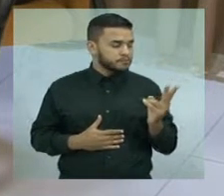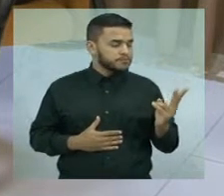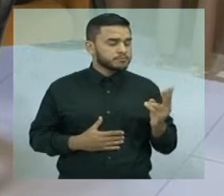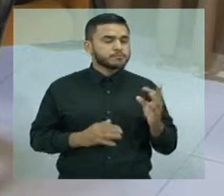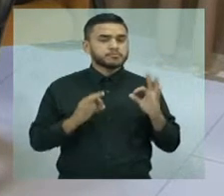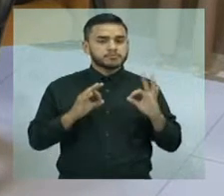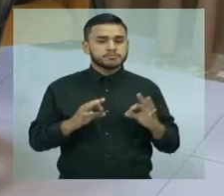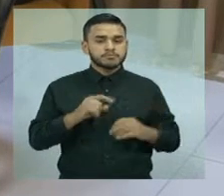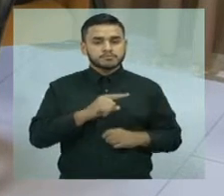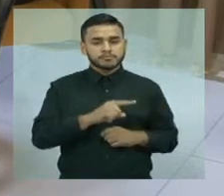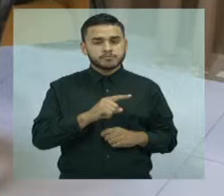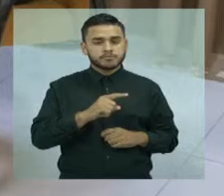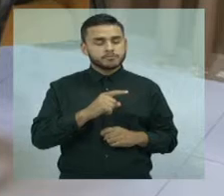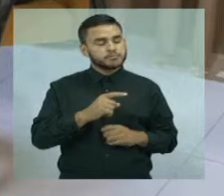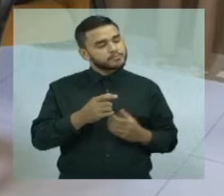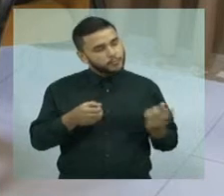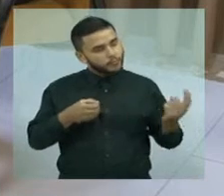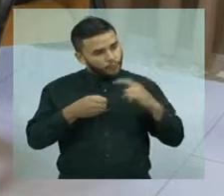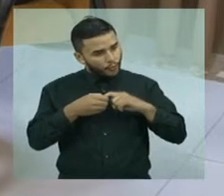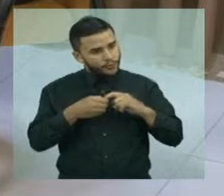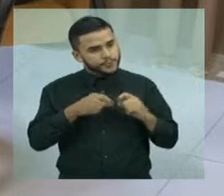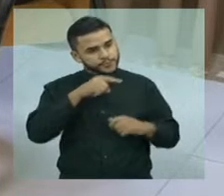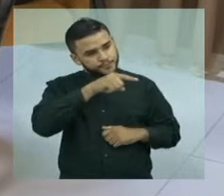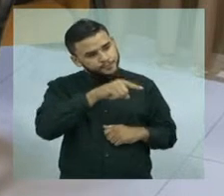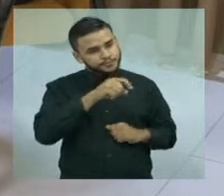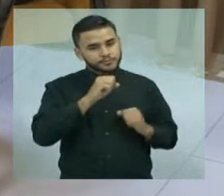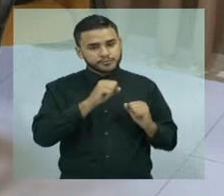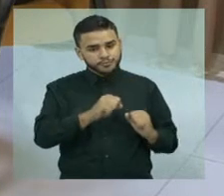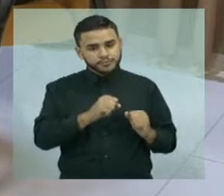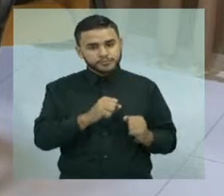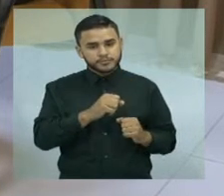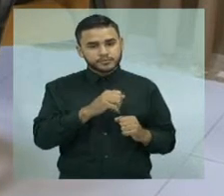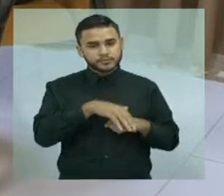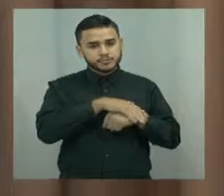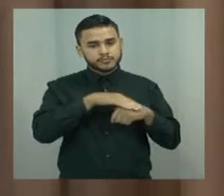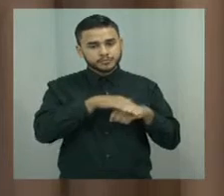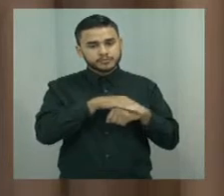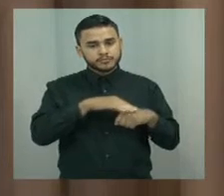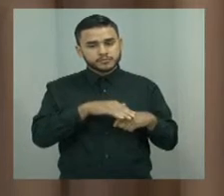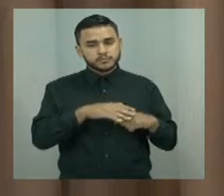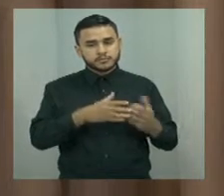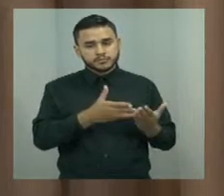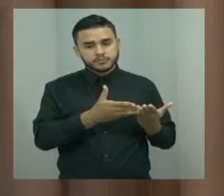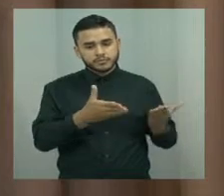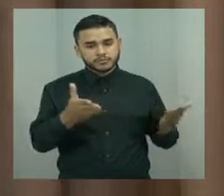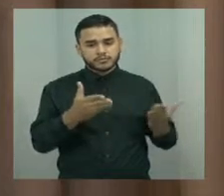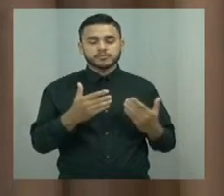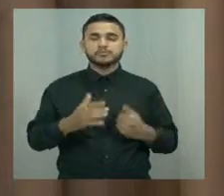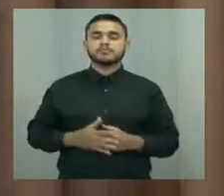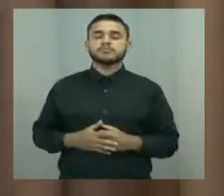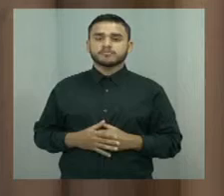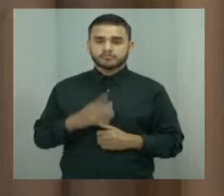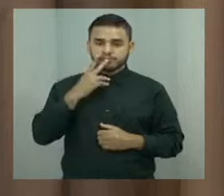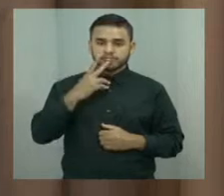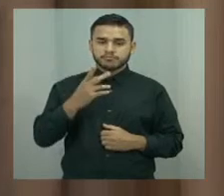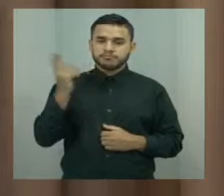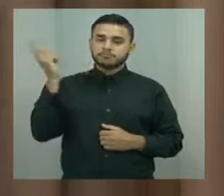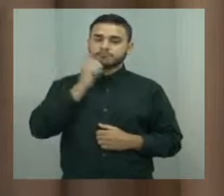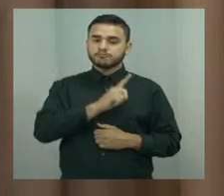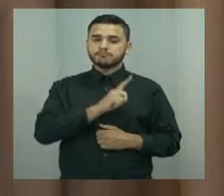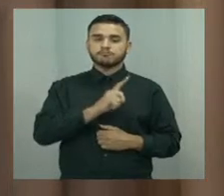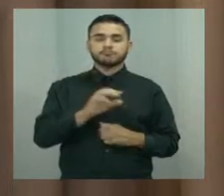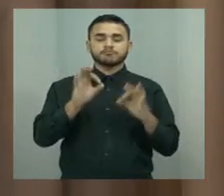vez, doutora Emanuele, volte sempre. A gente espera em outro momento continuar conversando e eu posso dizer para você que mais um objetivo,